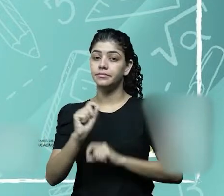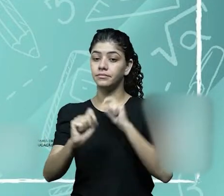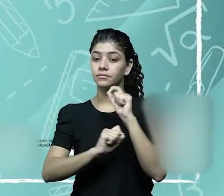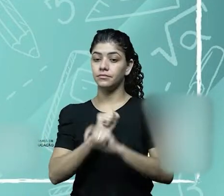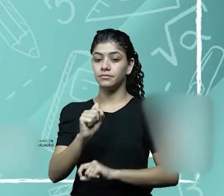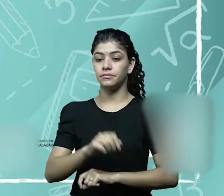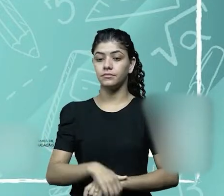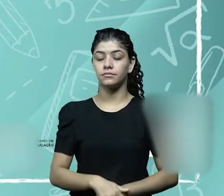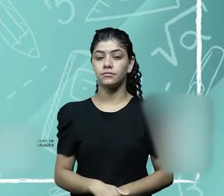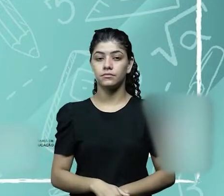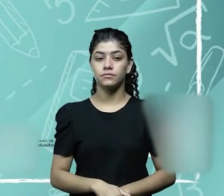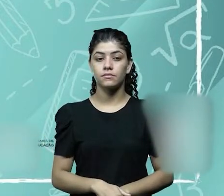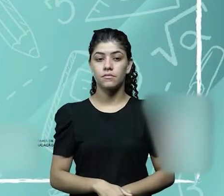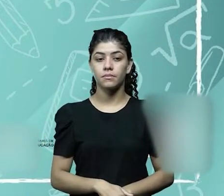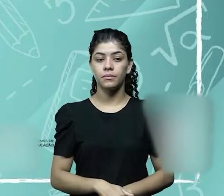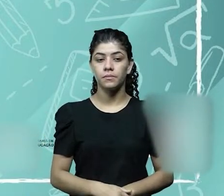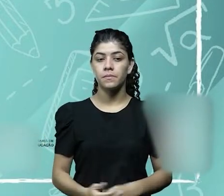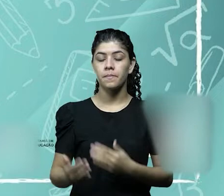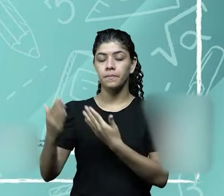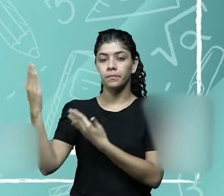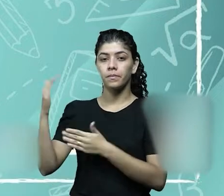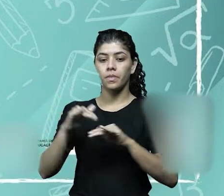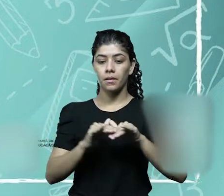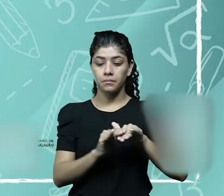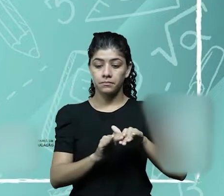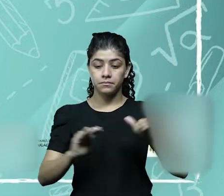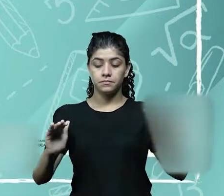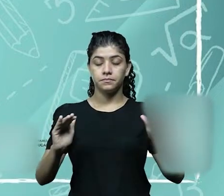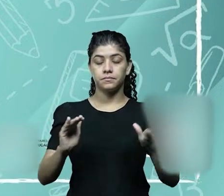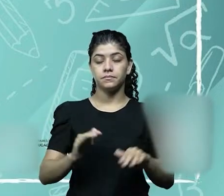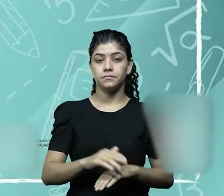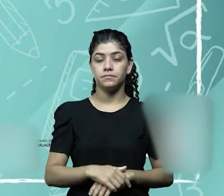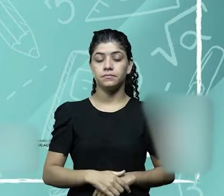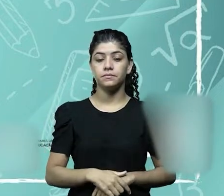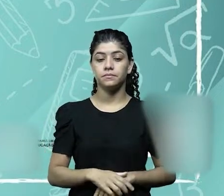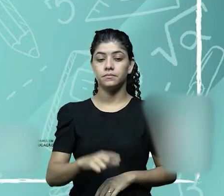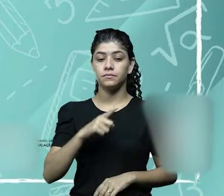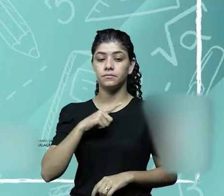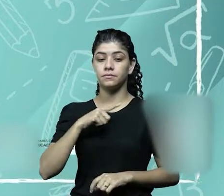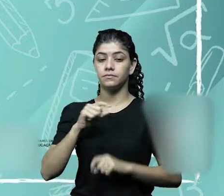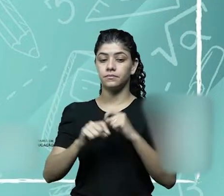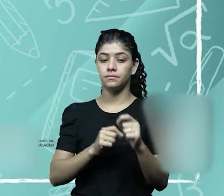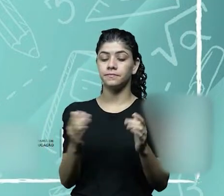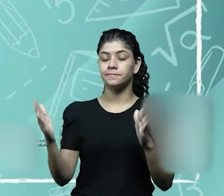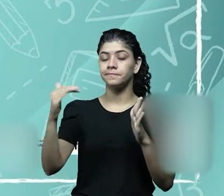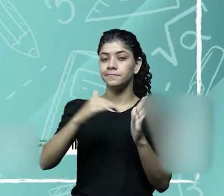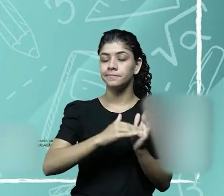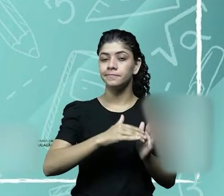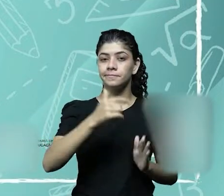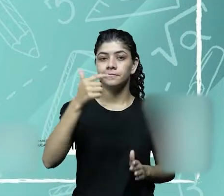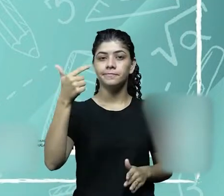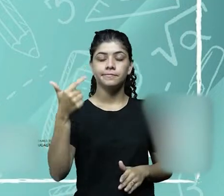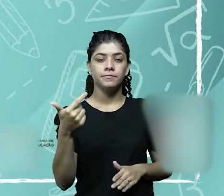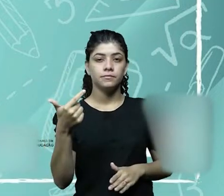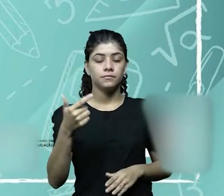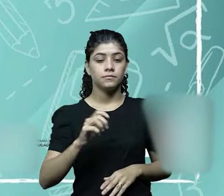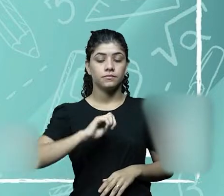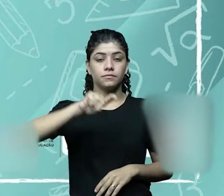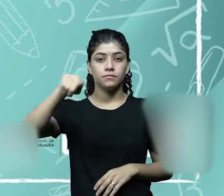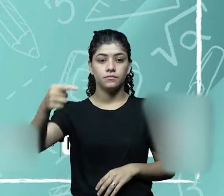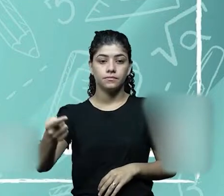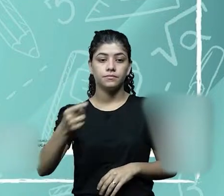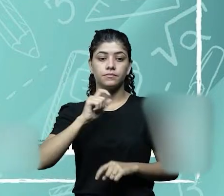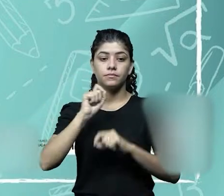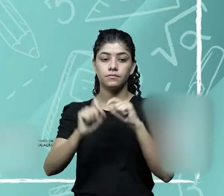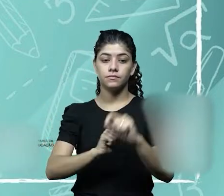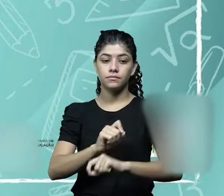ó. A parte de baixo do paquímetro, ele chega à medida de 2. Depois, essa linha